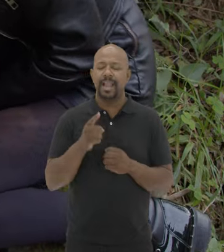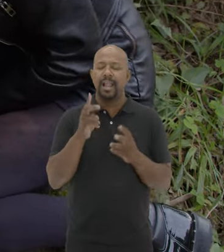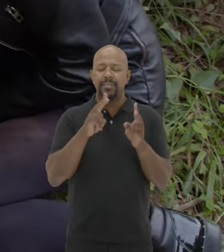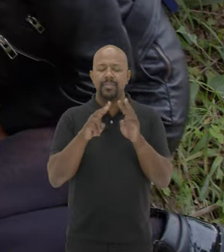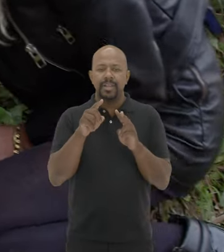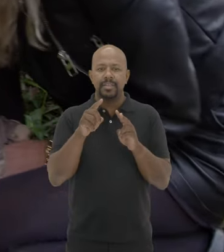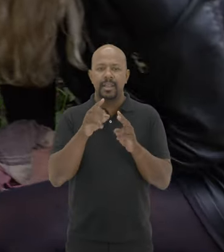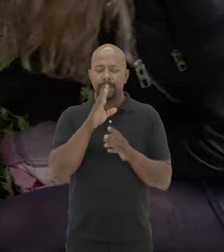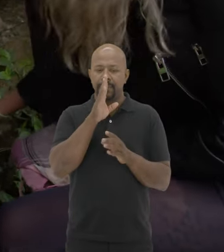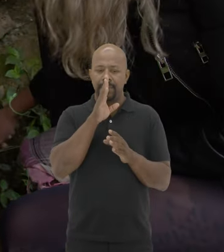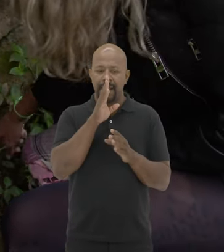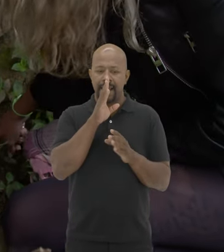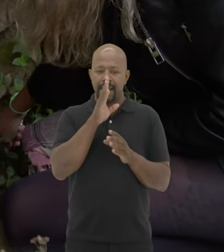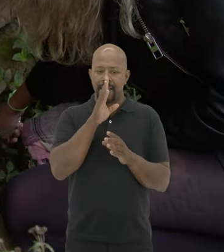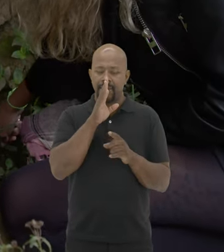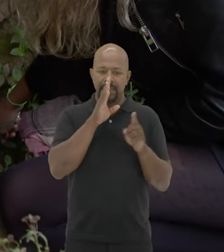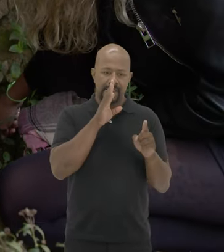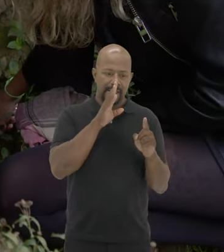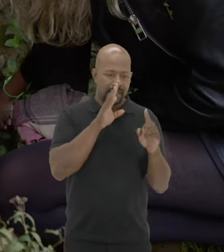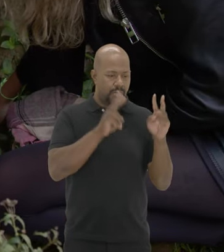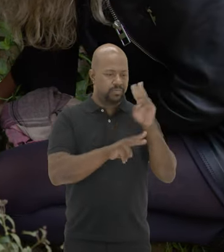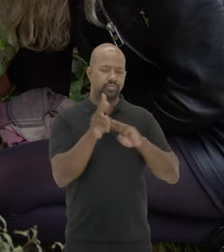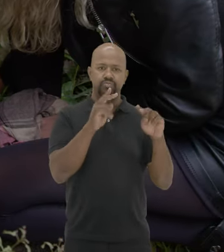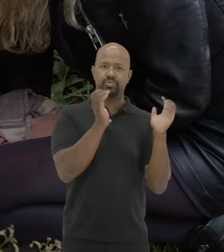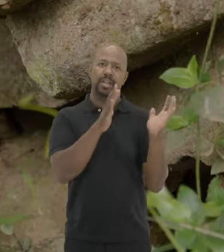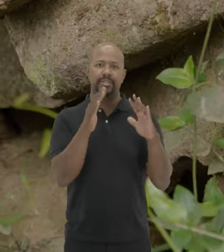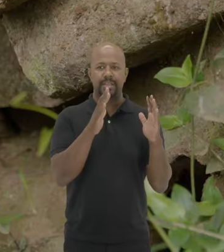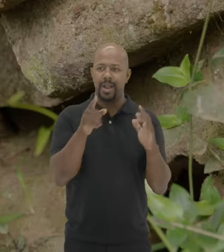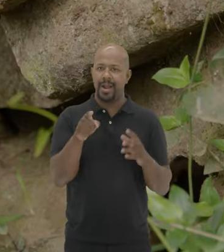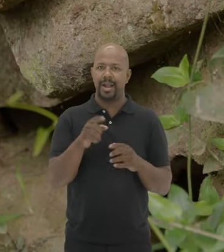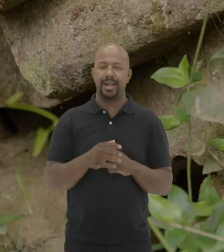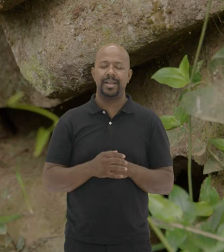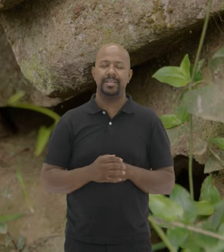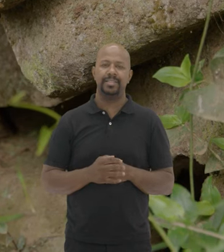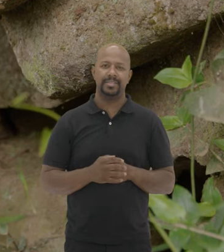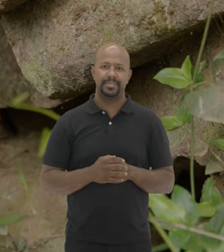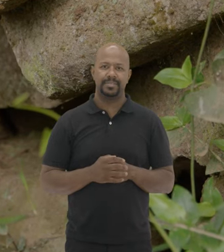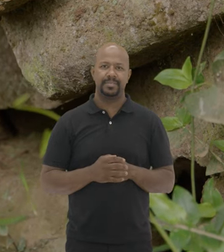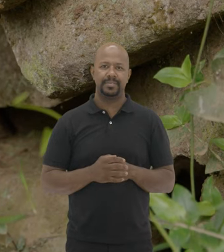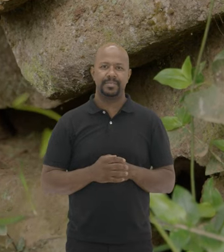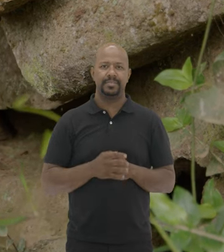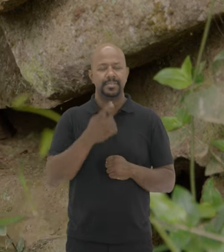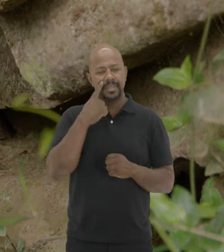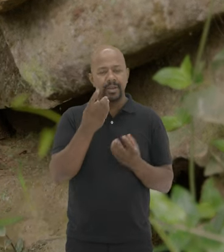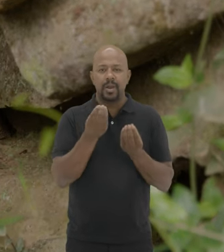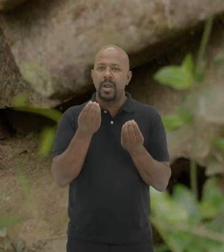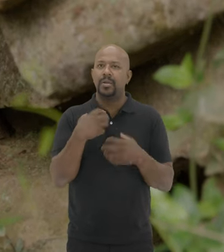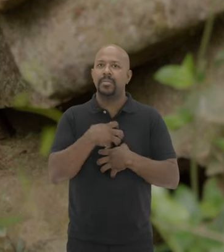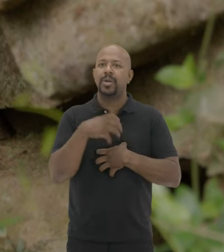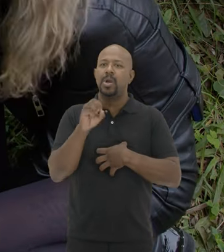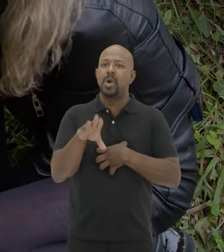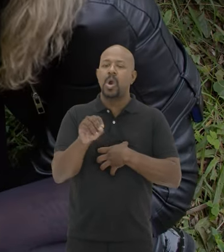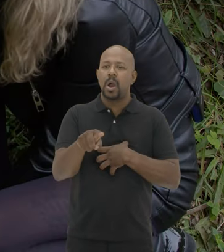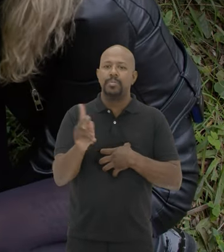sem vento. Paradas e aqui mexendo constante. E a pergunta que não quer